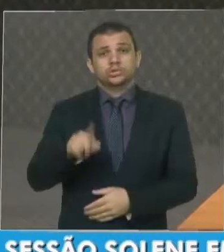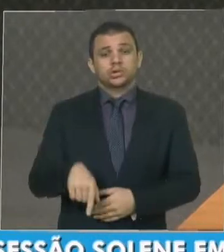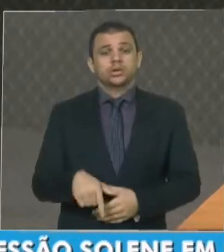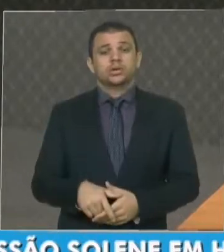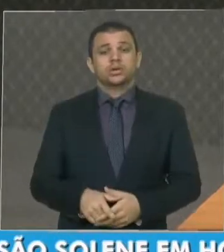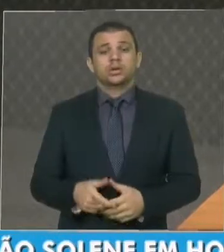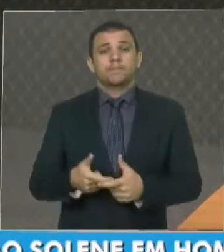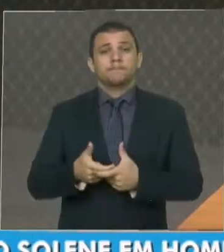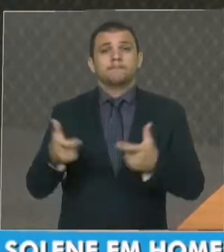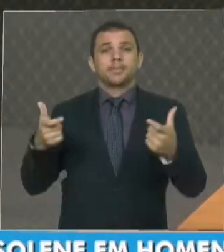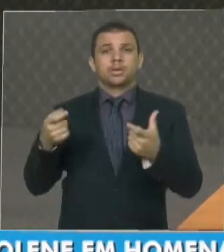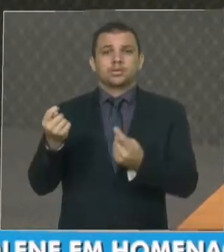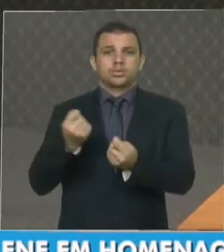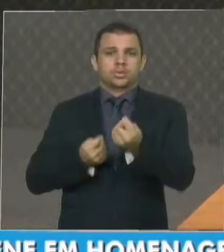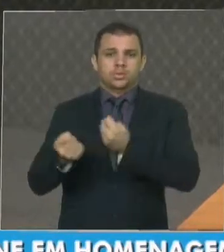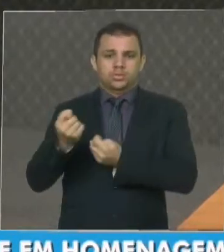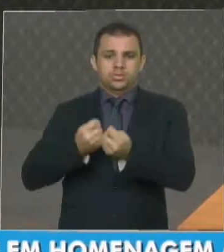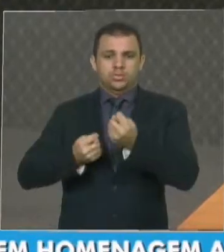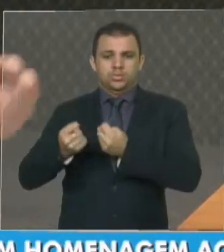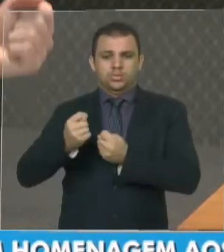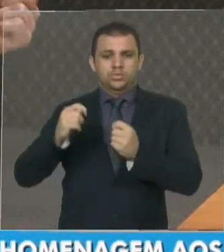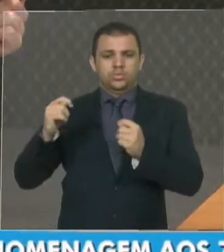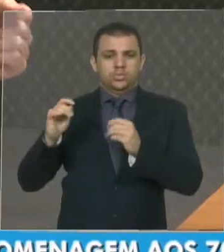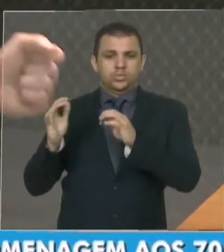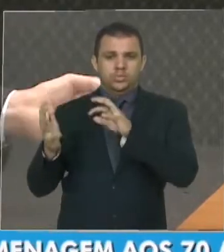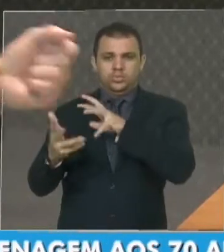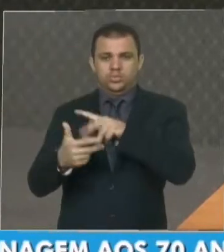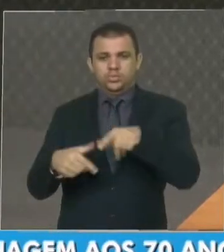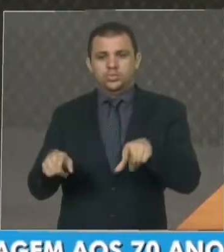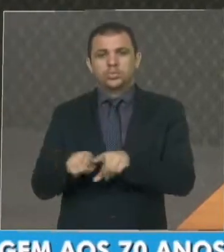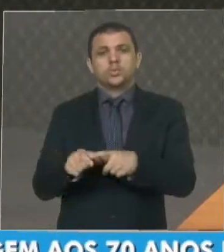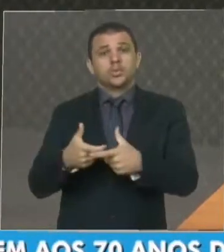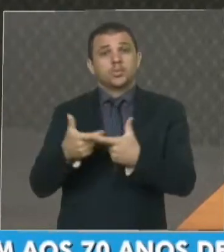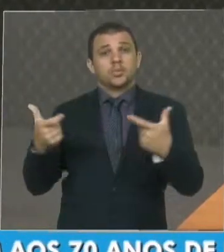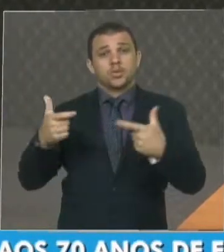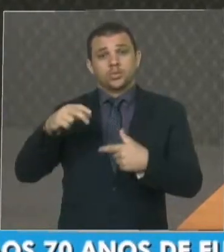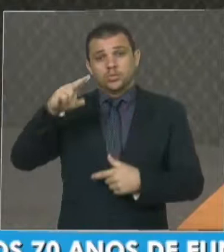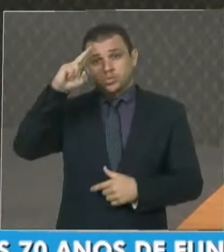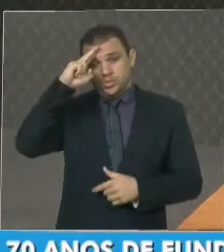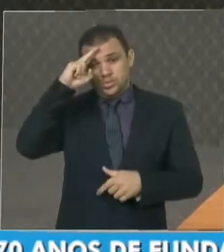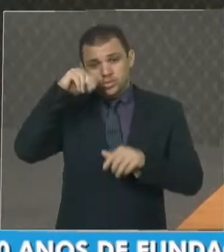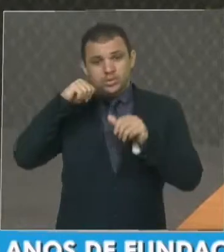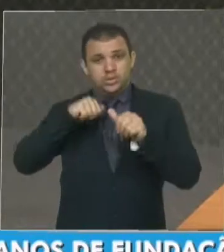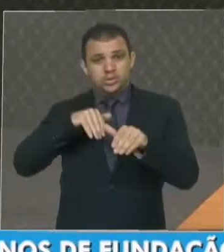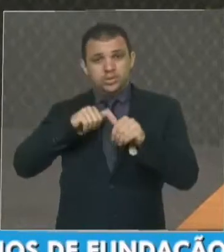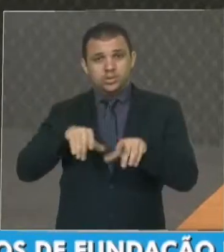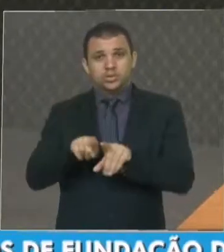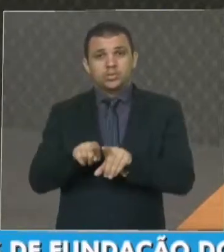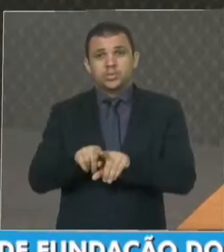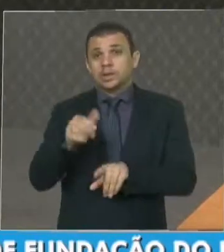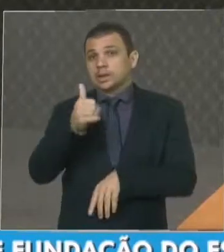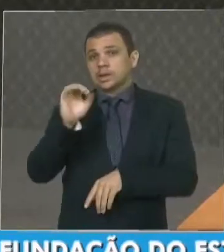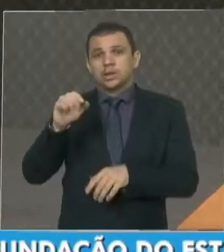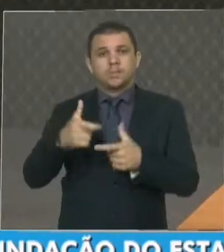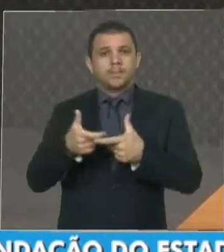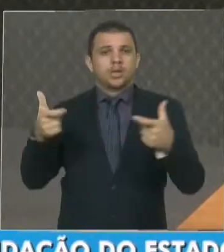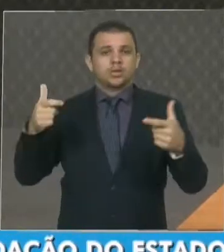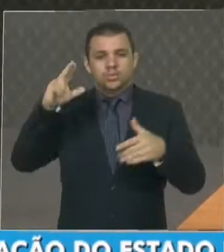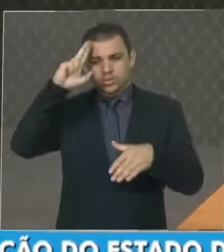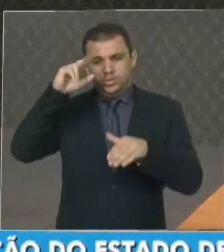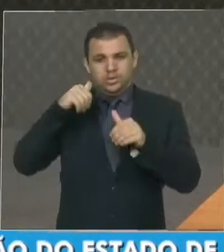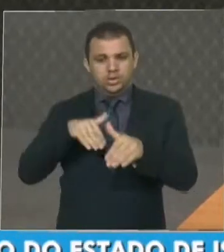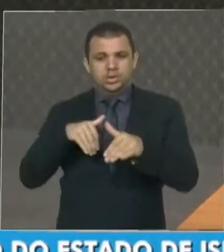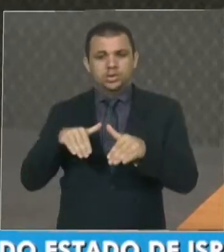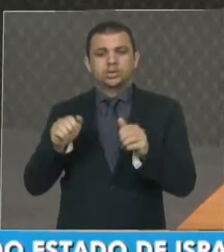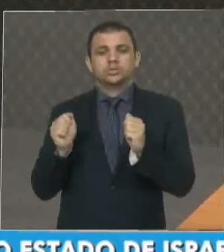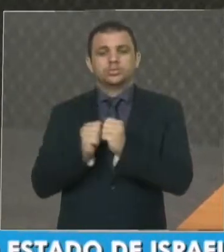maiores economias, pode dizer, maiores exércitos que tem, um dos 10 maiores exércitos, com tecnologia,